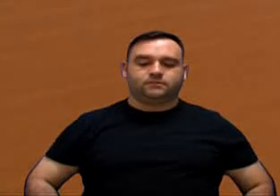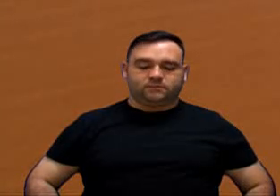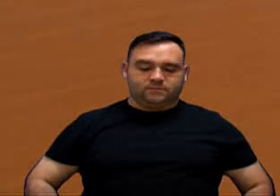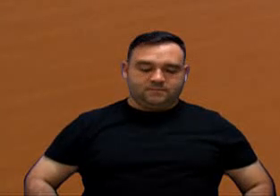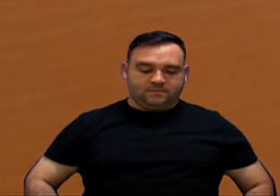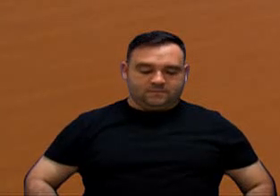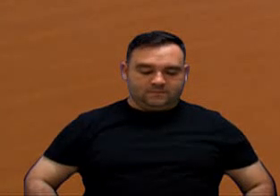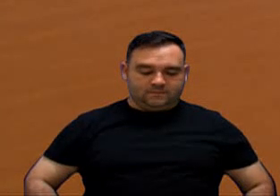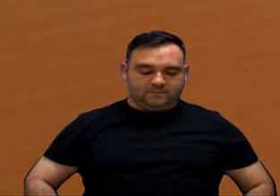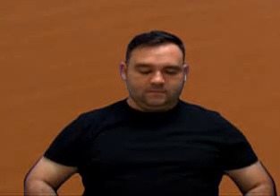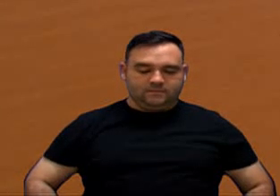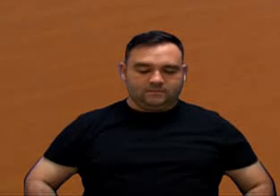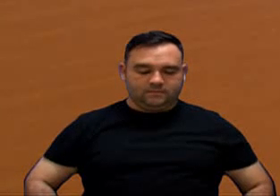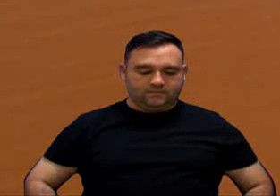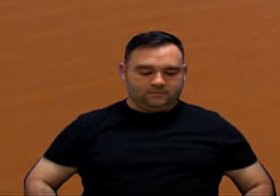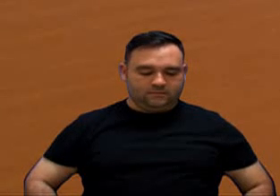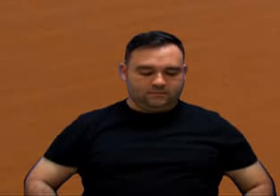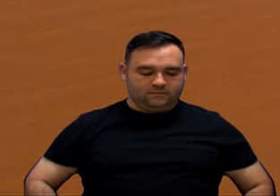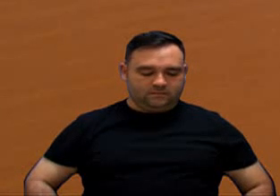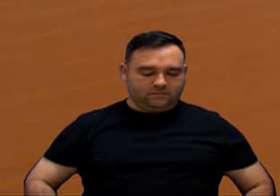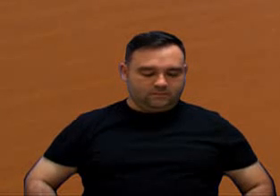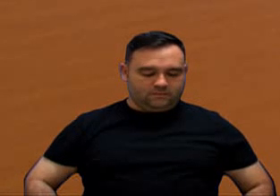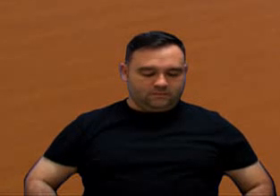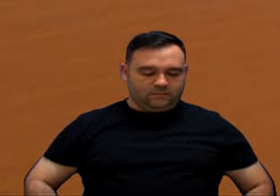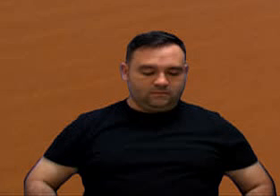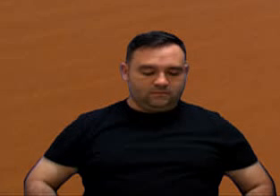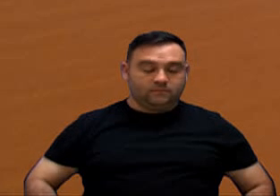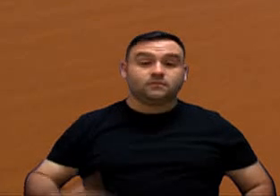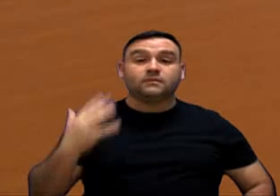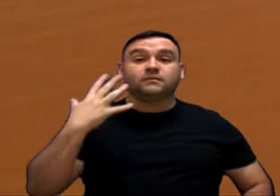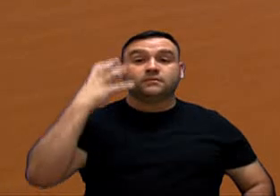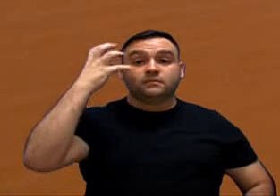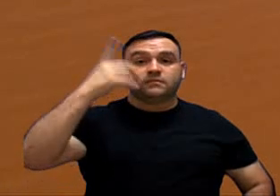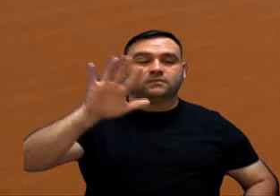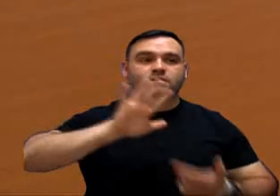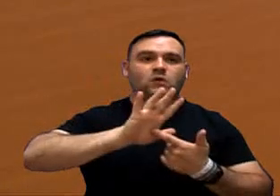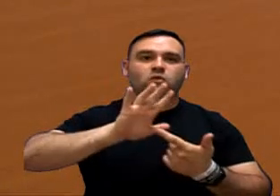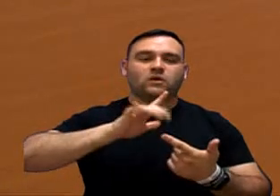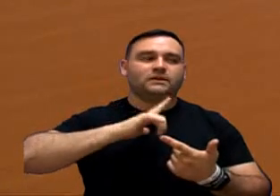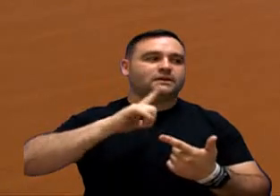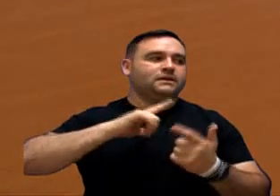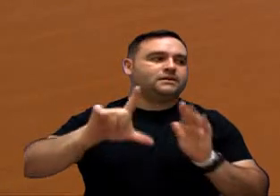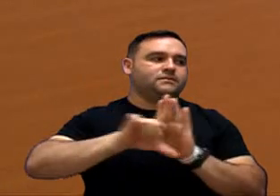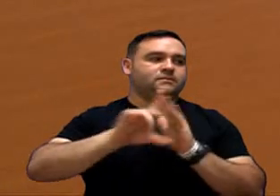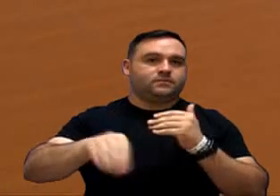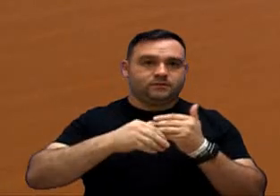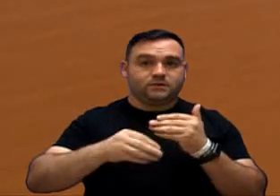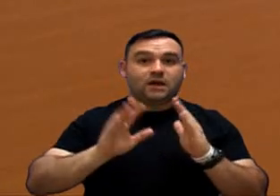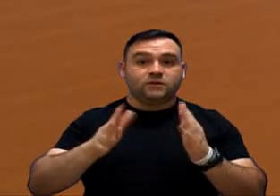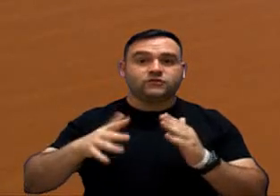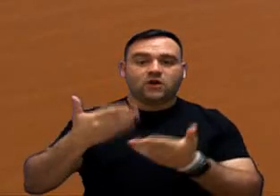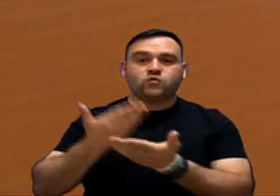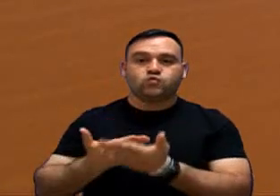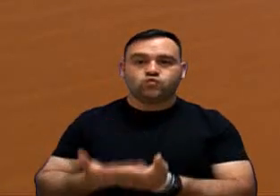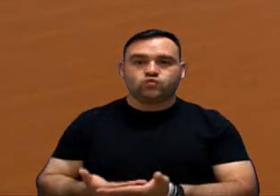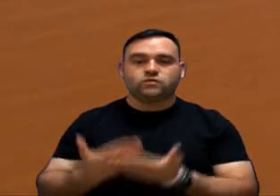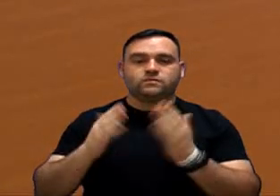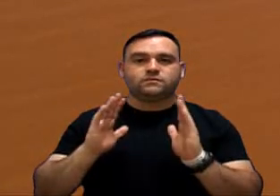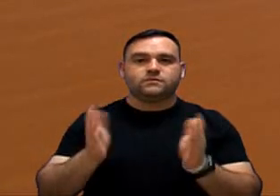Vamos apoiar a sua emenda, vereadora. Ótimo. Vereadora Fernanda apresentou a emenda, né? Sim. Já está sendo analisada.